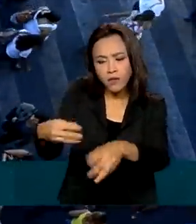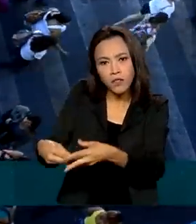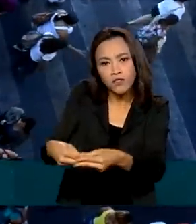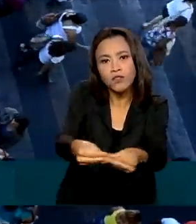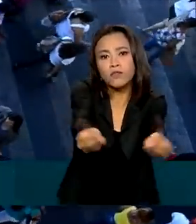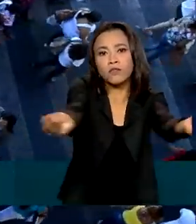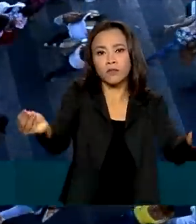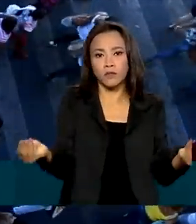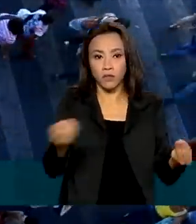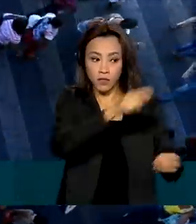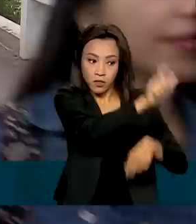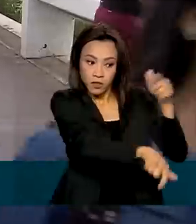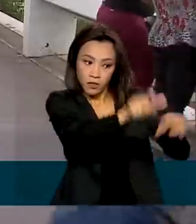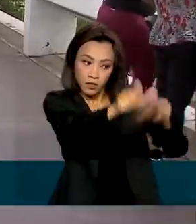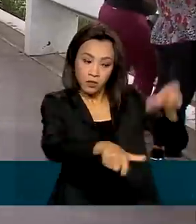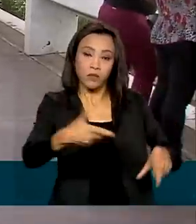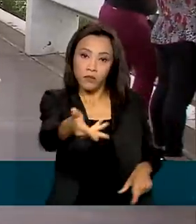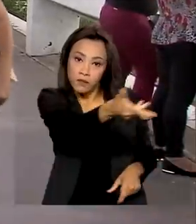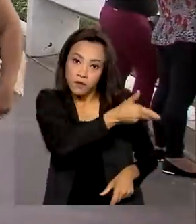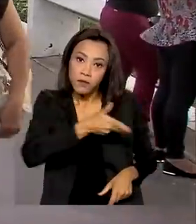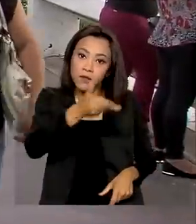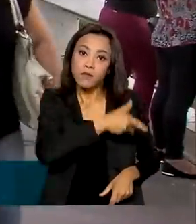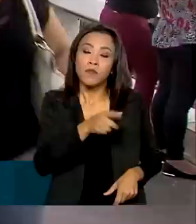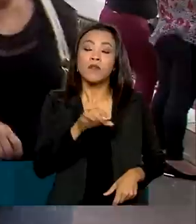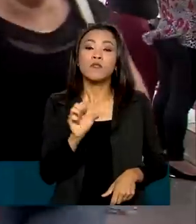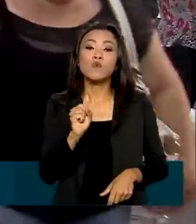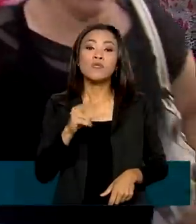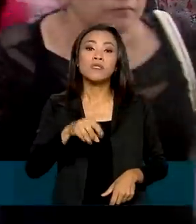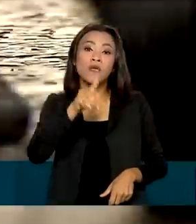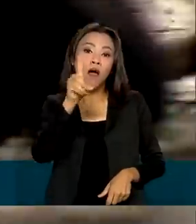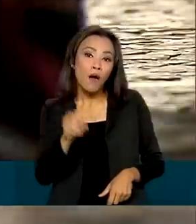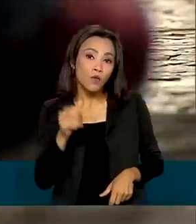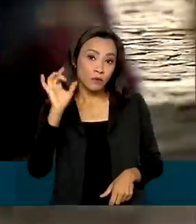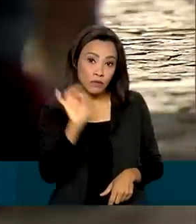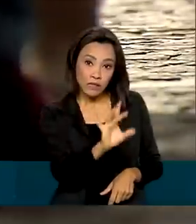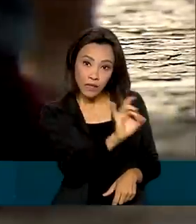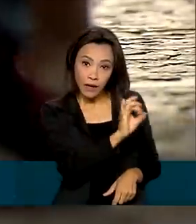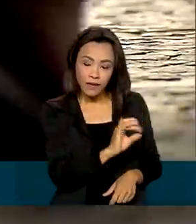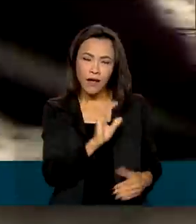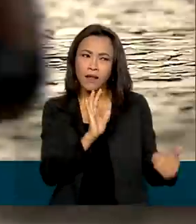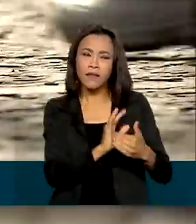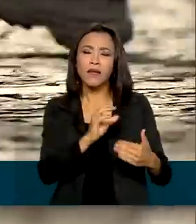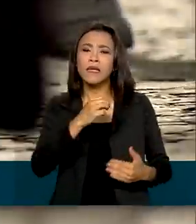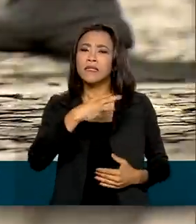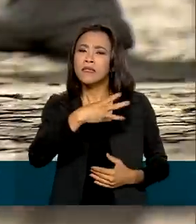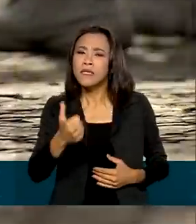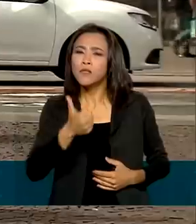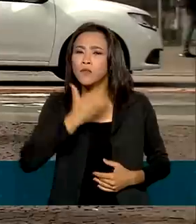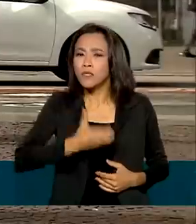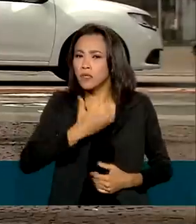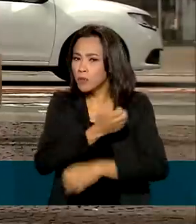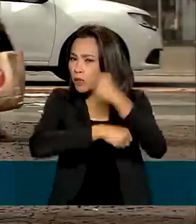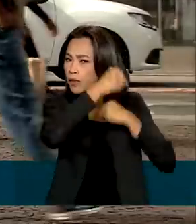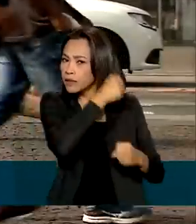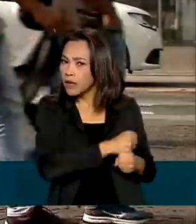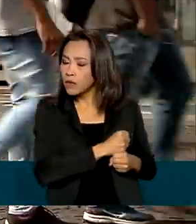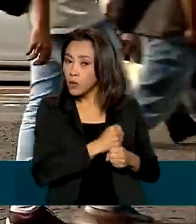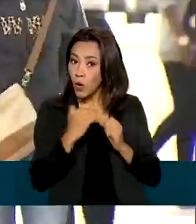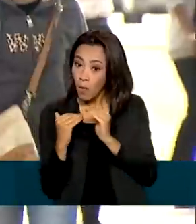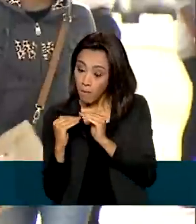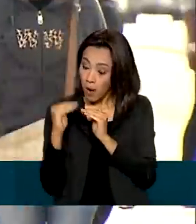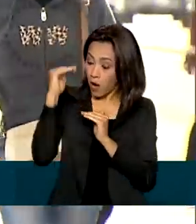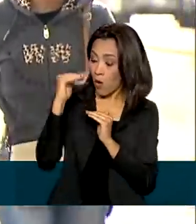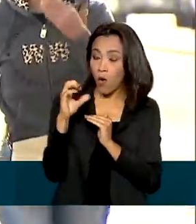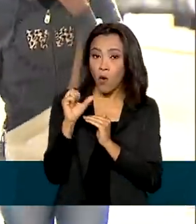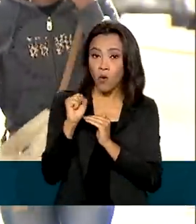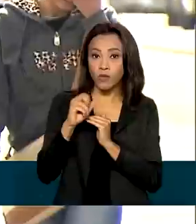cotistas de forma proporcional aos saldos de cada conta vinculada em 31 dedezembro do ano passado quanto maior o salto